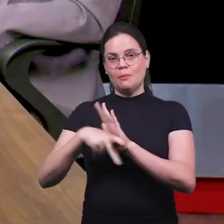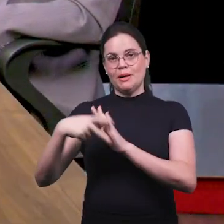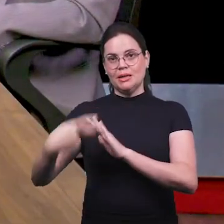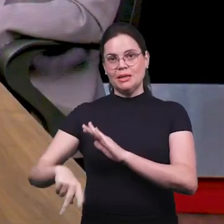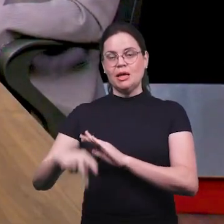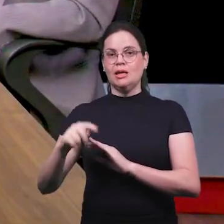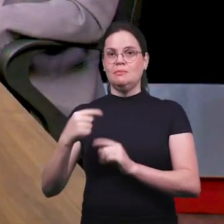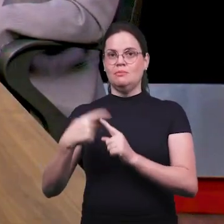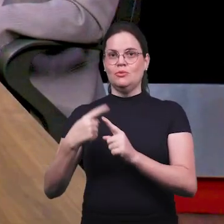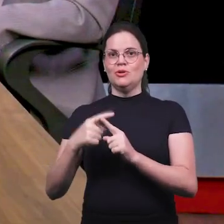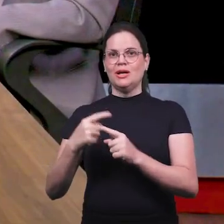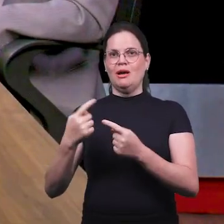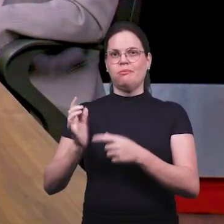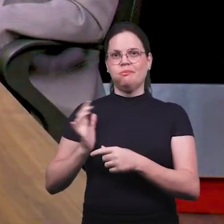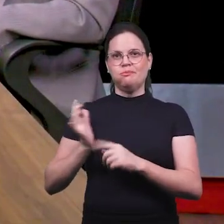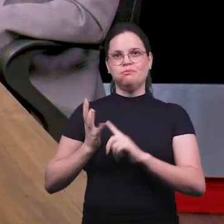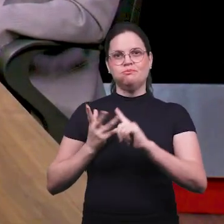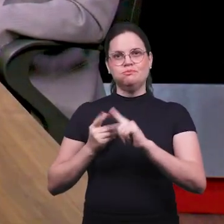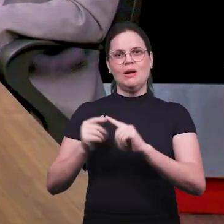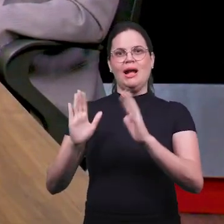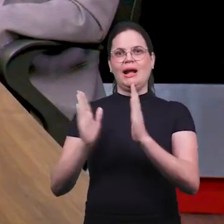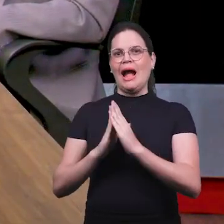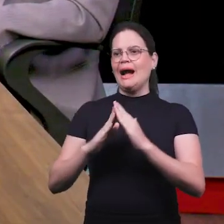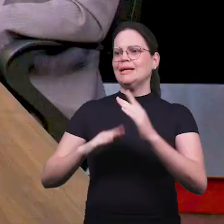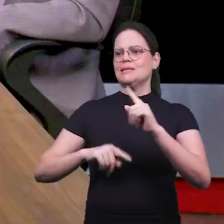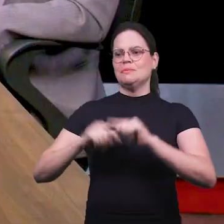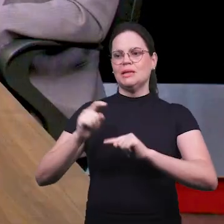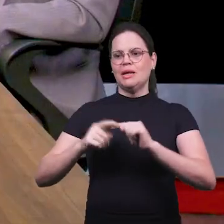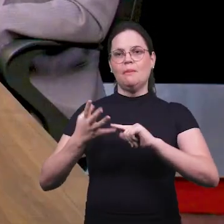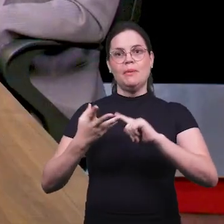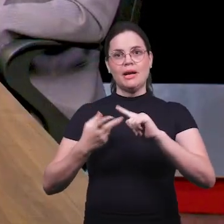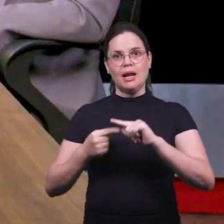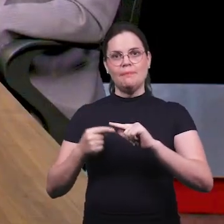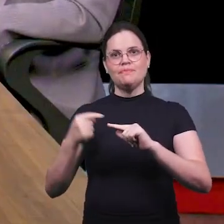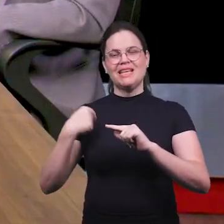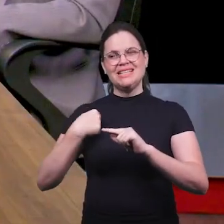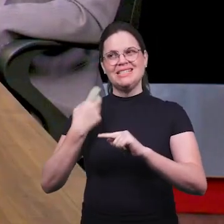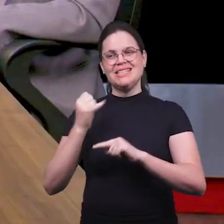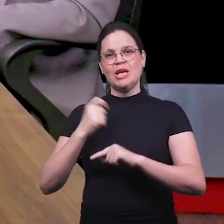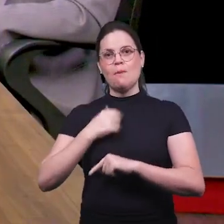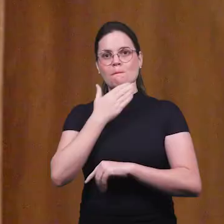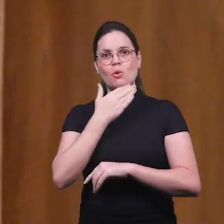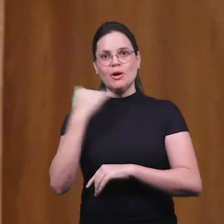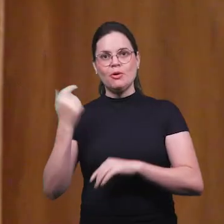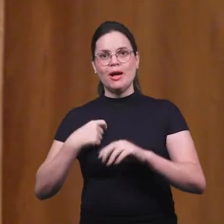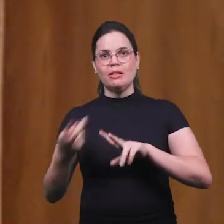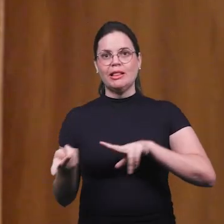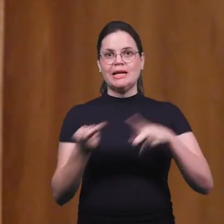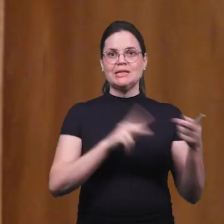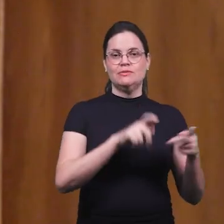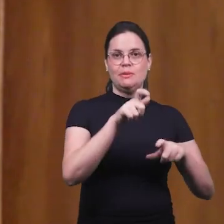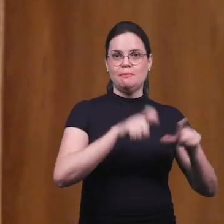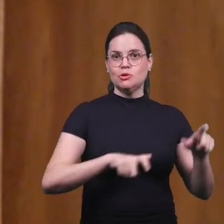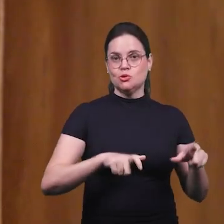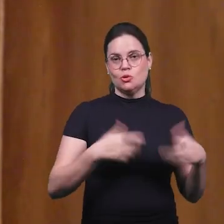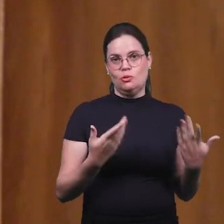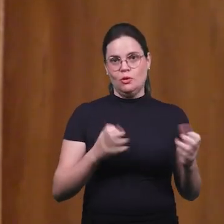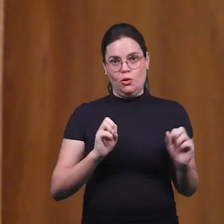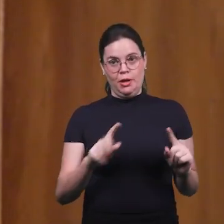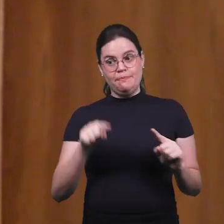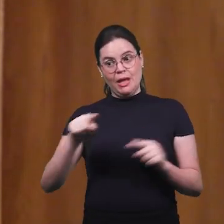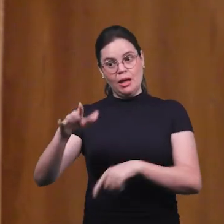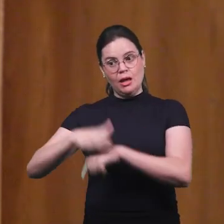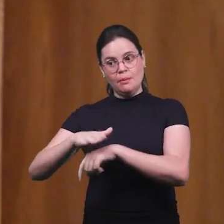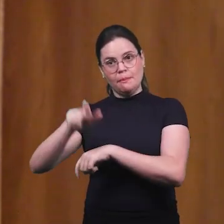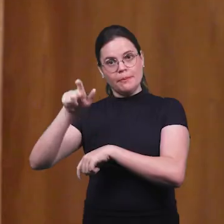após a sua morte, é comum em muitos países, No Brasil essa cultura talvez não seja tão forte quanto em outros países, mas é comum realizar um testamento,